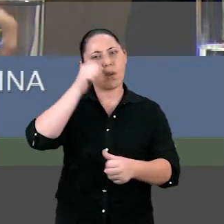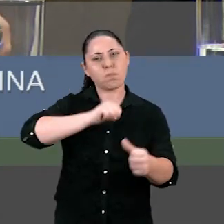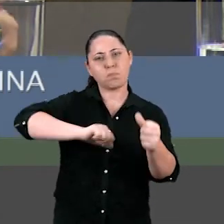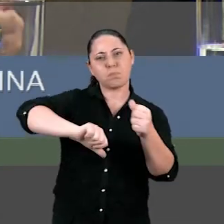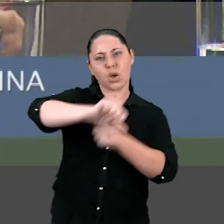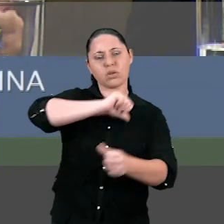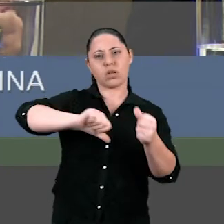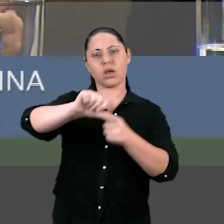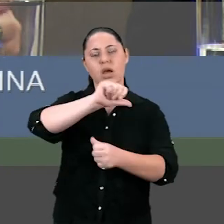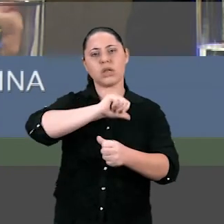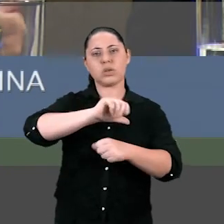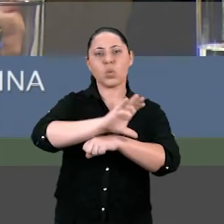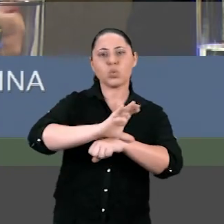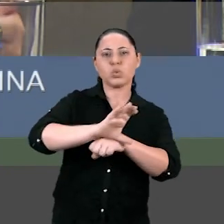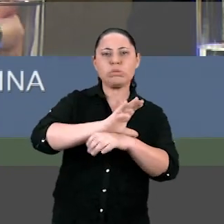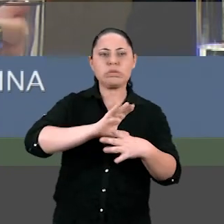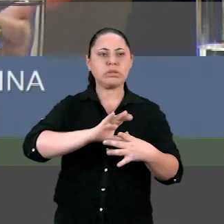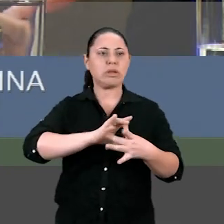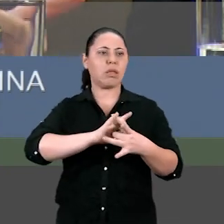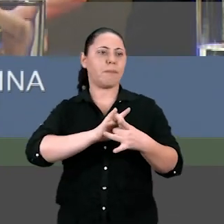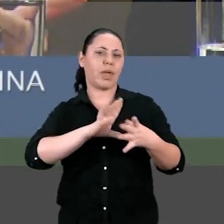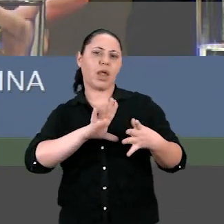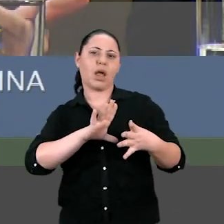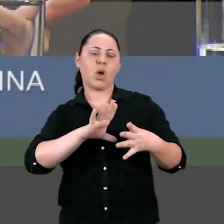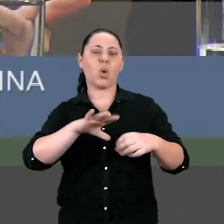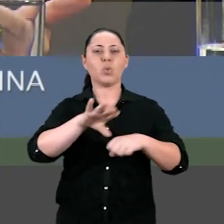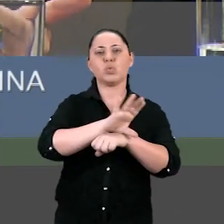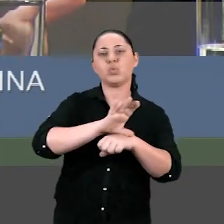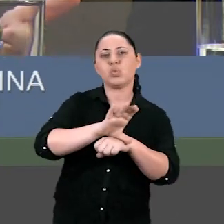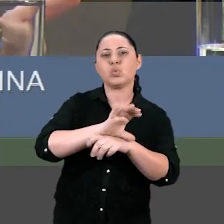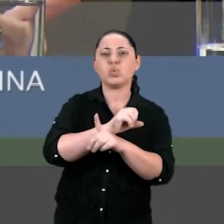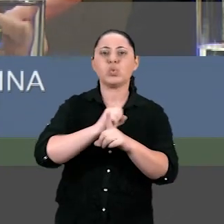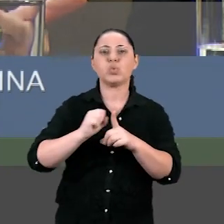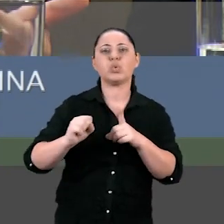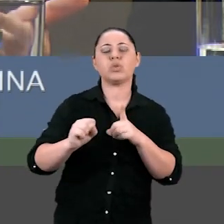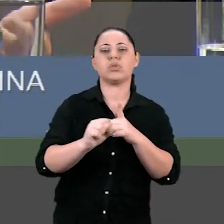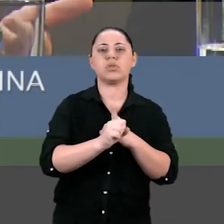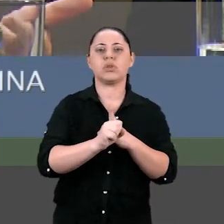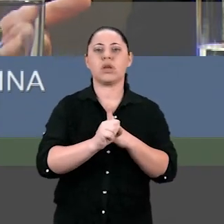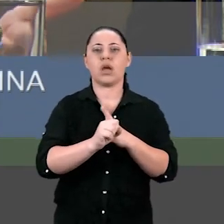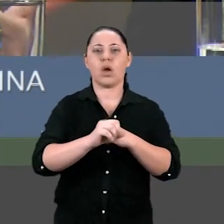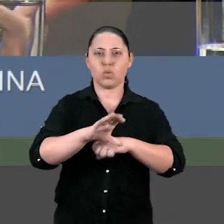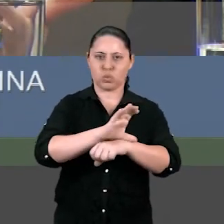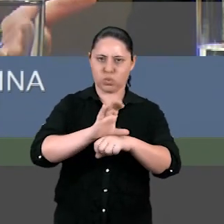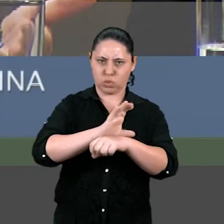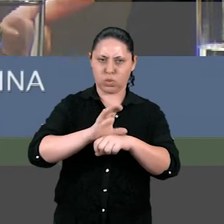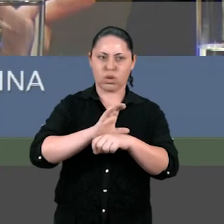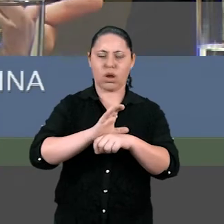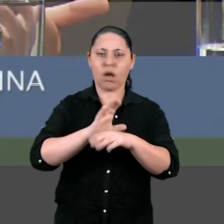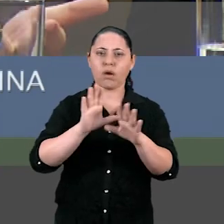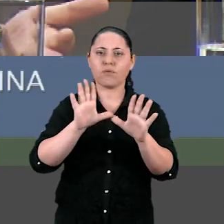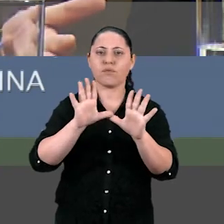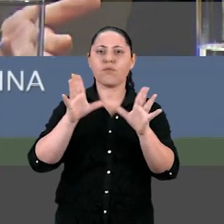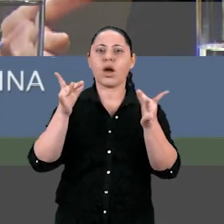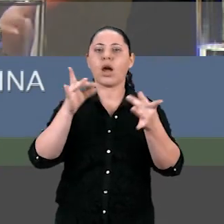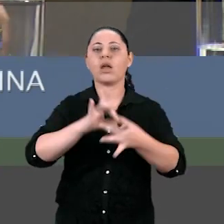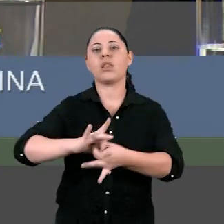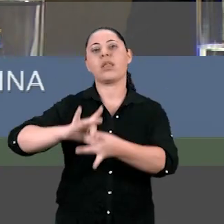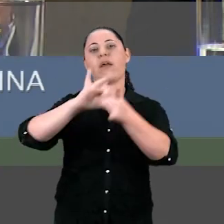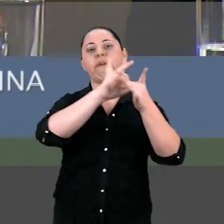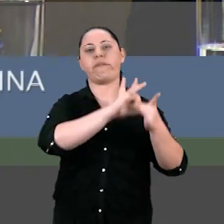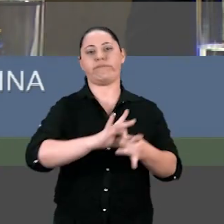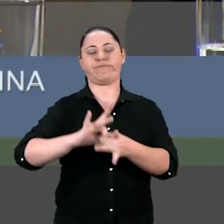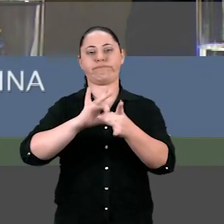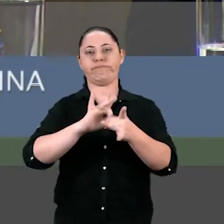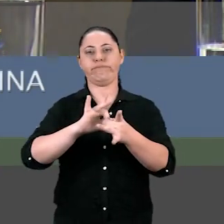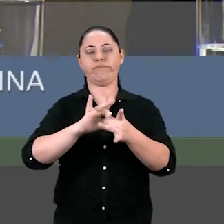de mudança do constitucionalismo liberal, constitucionalismo social, para o constitucionalismo altruísta ou fraternal.